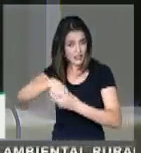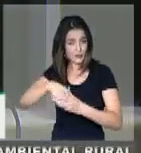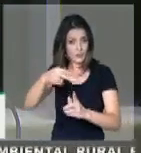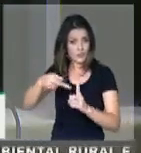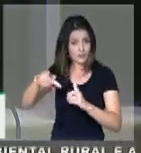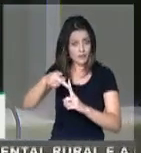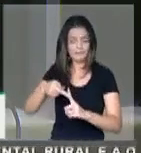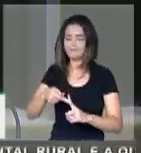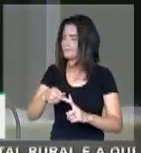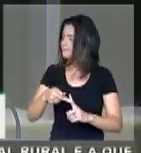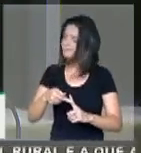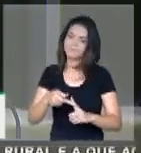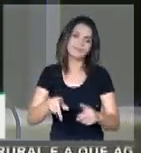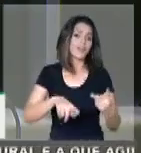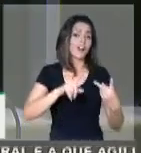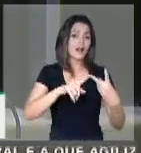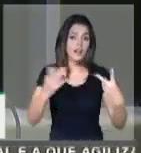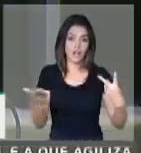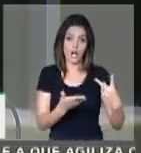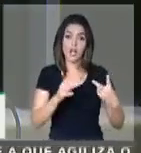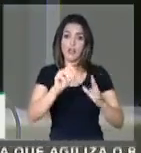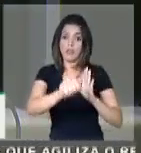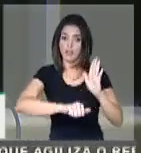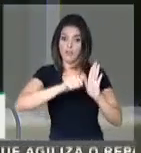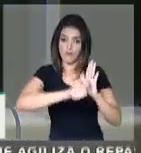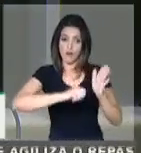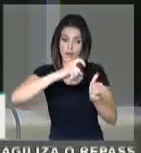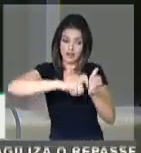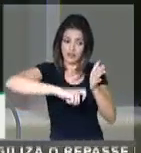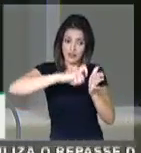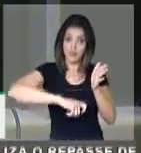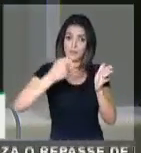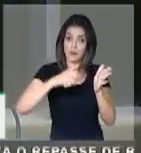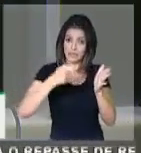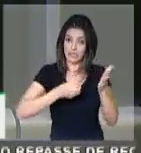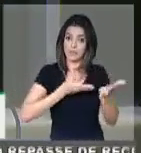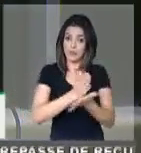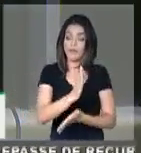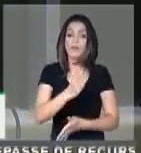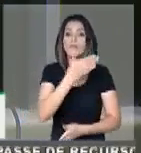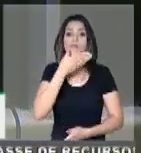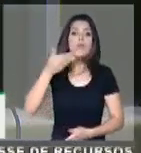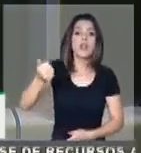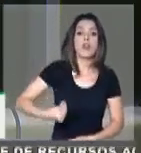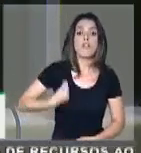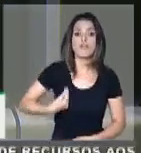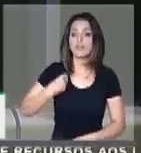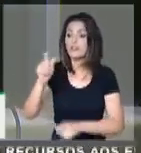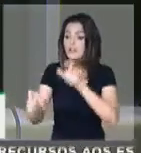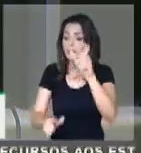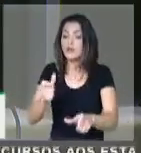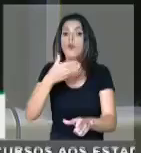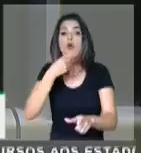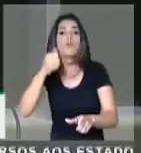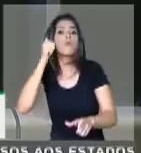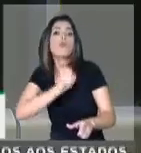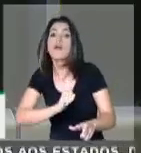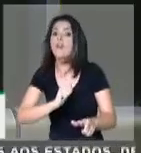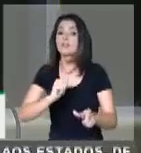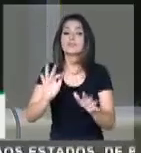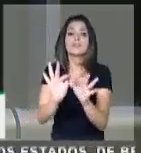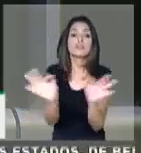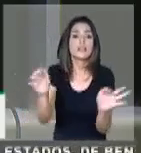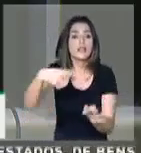reforma tributária, ela tem que chegar para melhorar a vida de Dona Maria, de seu João, para que eles tenham mais